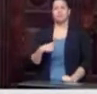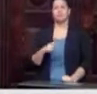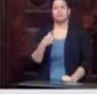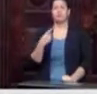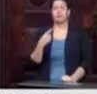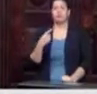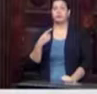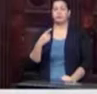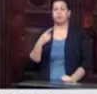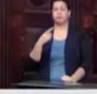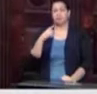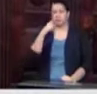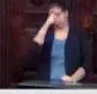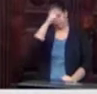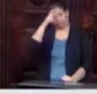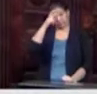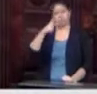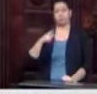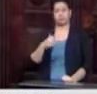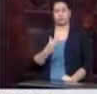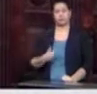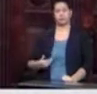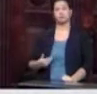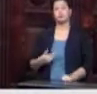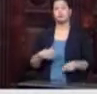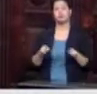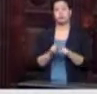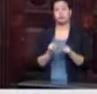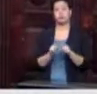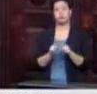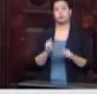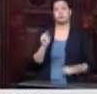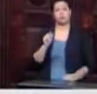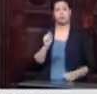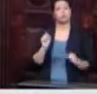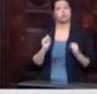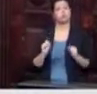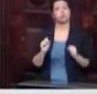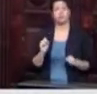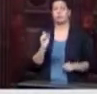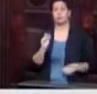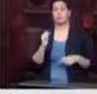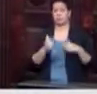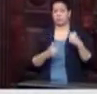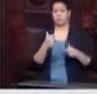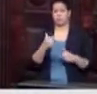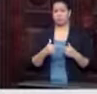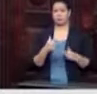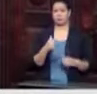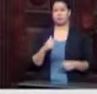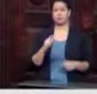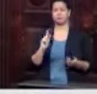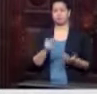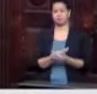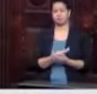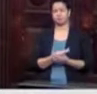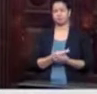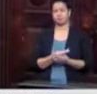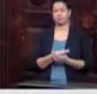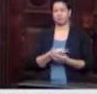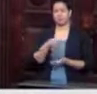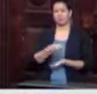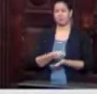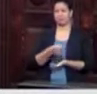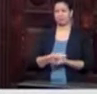na Previdência Pública, ela pode fazer com que um trabalhador seja obrigado a